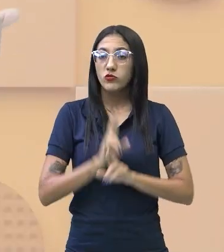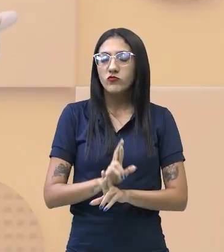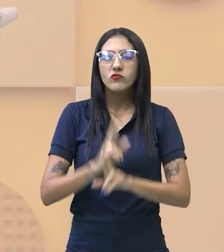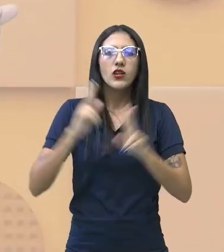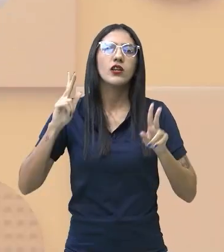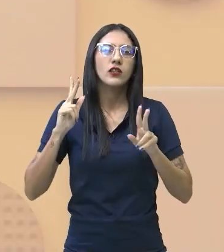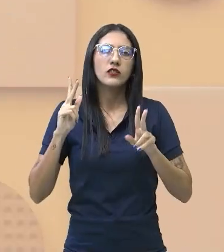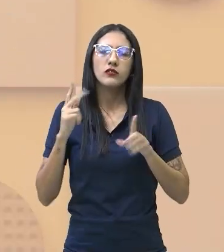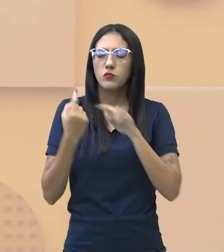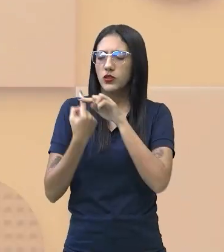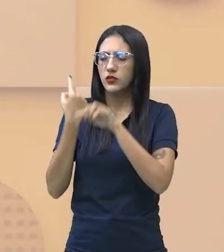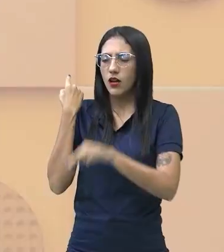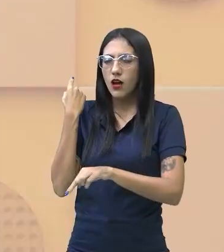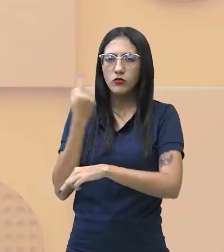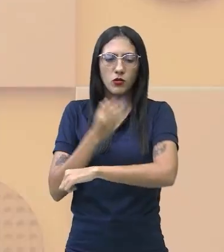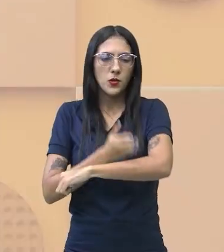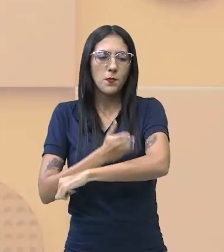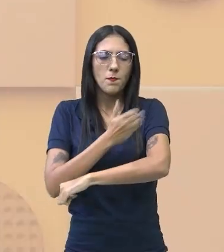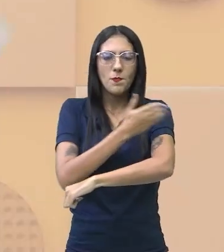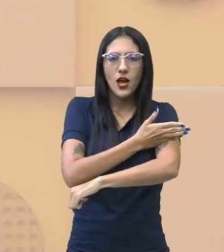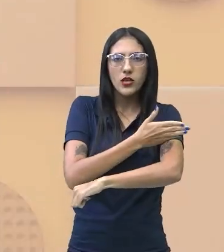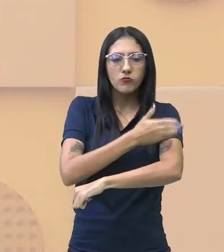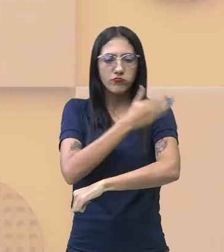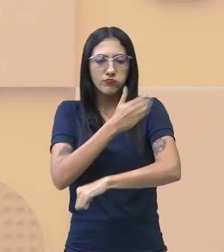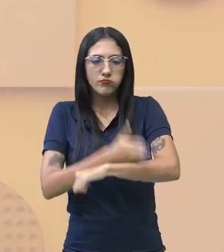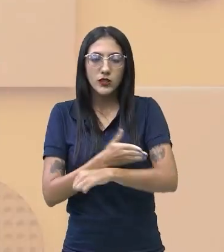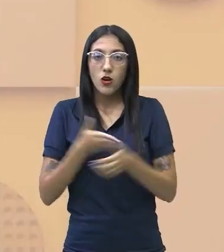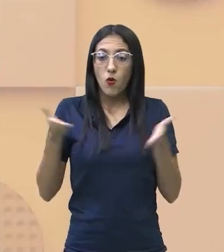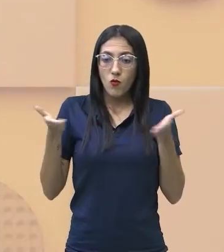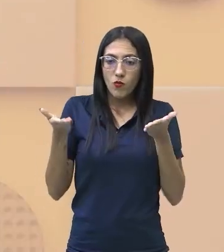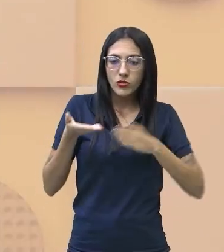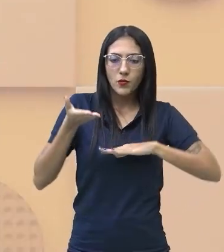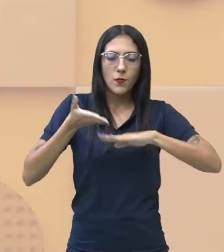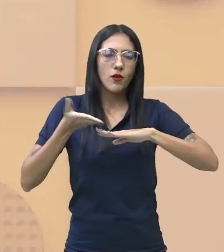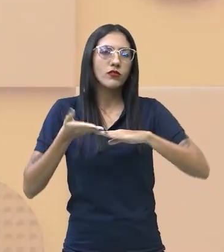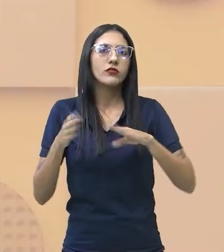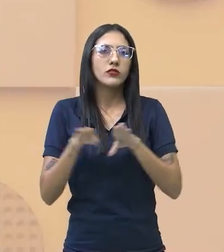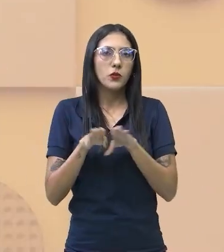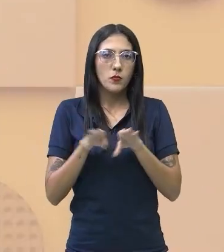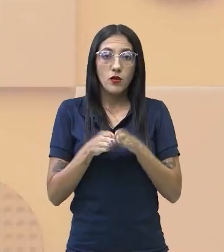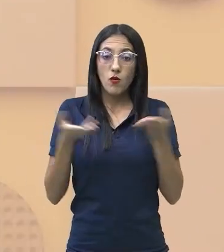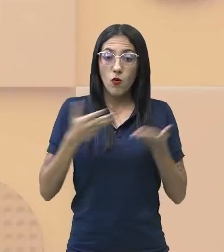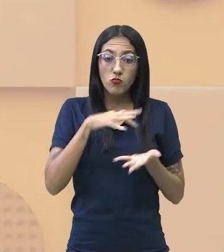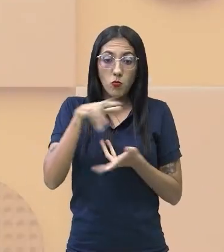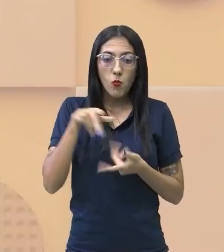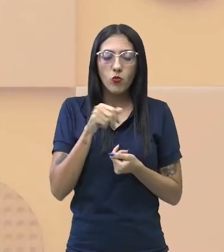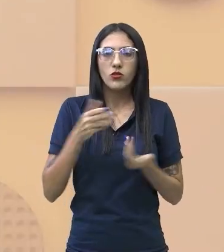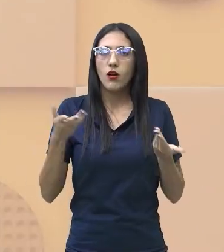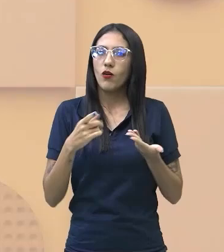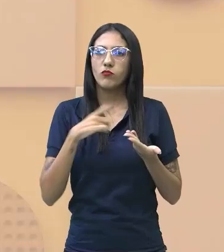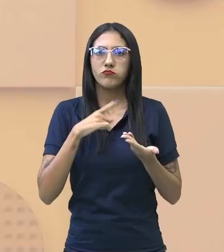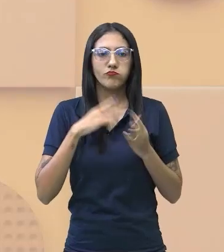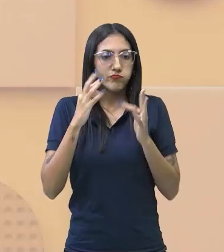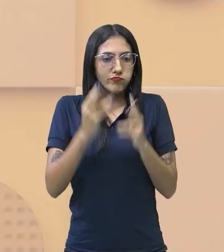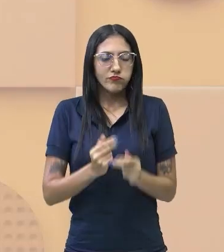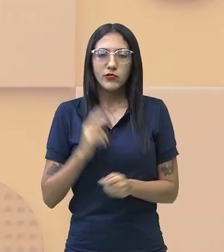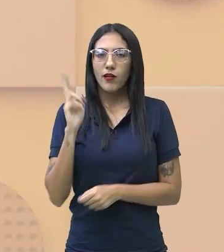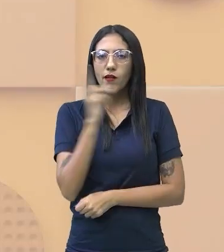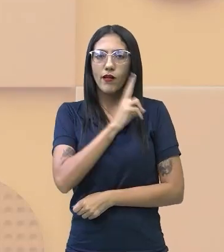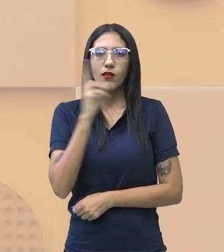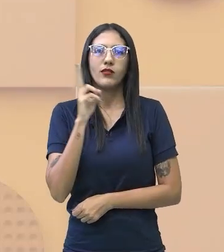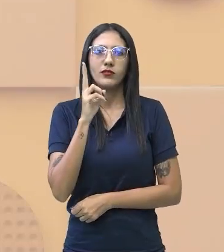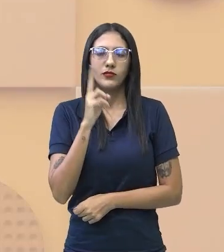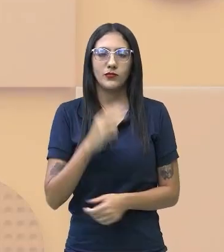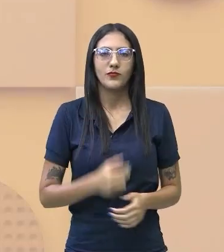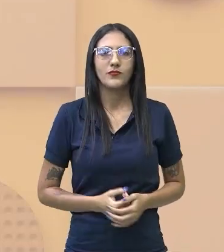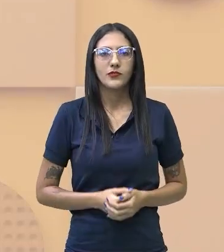Idade Média, né? Para o que era para a Idade Moderna. Então, o mundo contemporâneo, ele é muito mais rápido. Olha, a gente está tendo